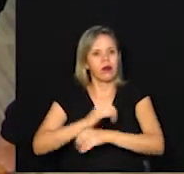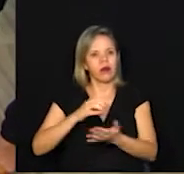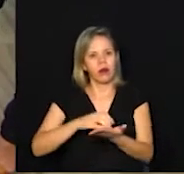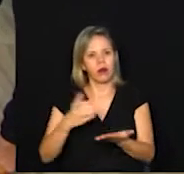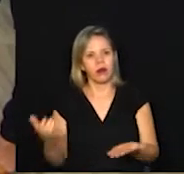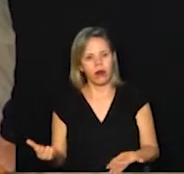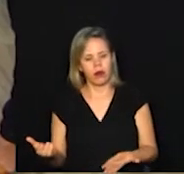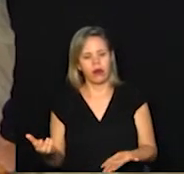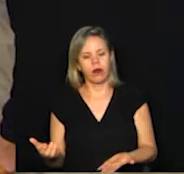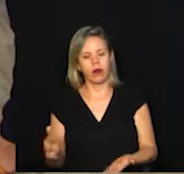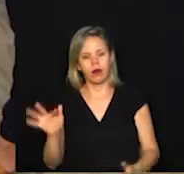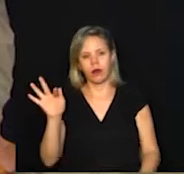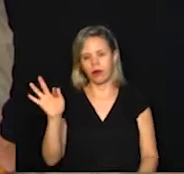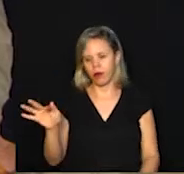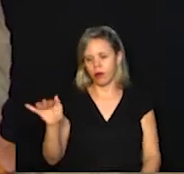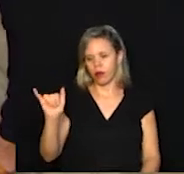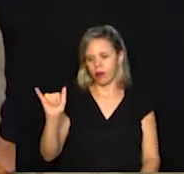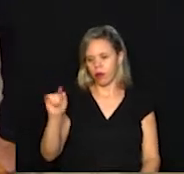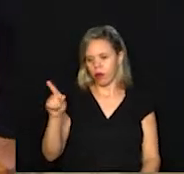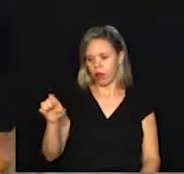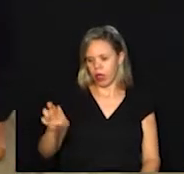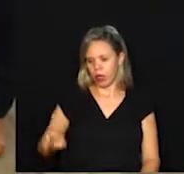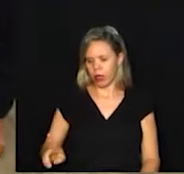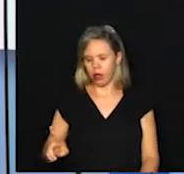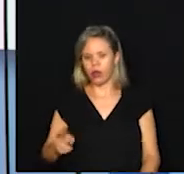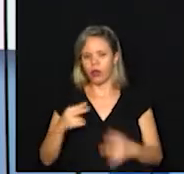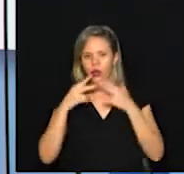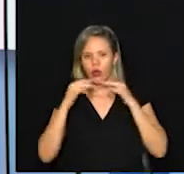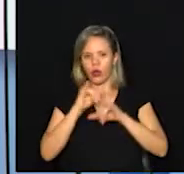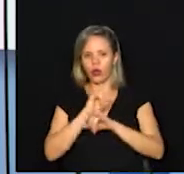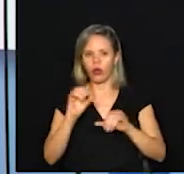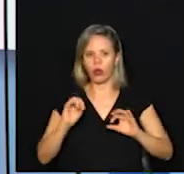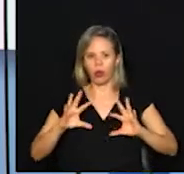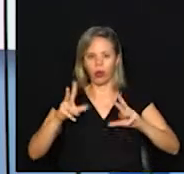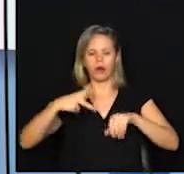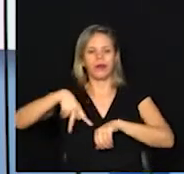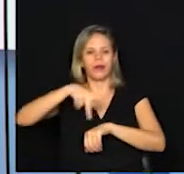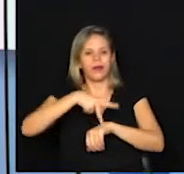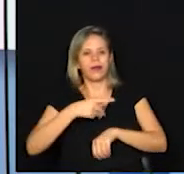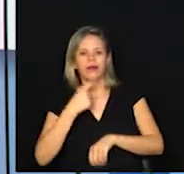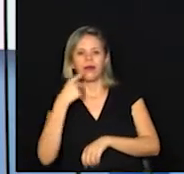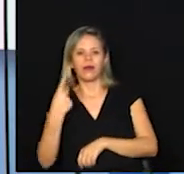da Pfizer Biotech, né? Isso mesmo, uma notícia boa para todo o país. Olha,